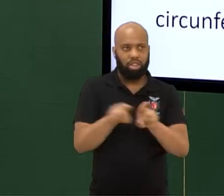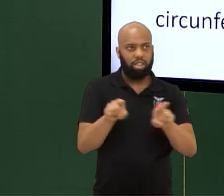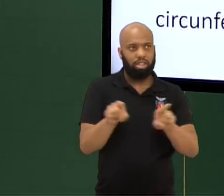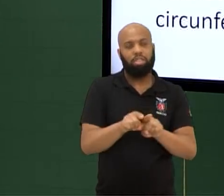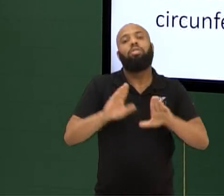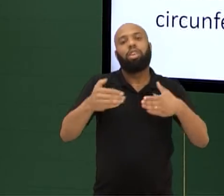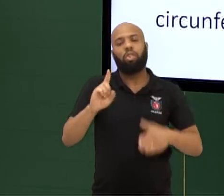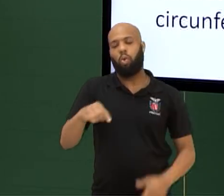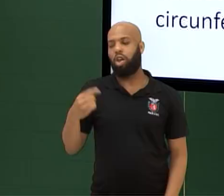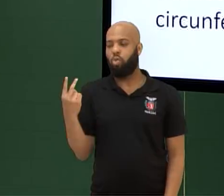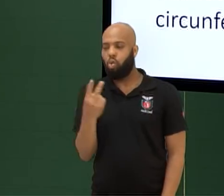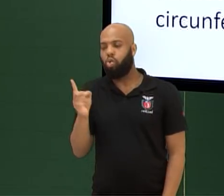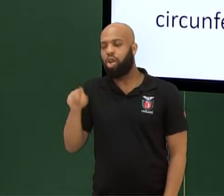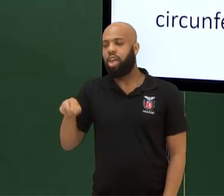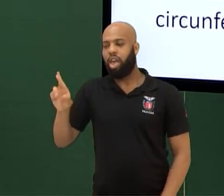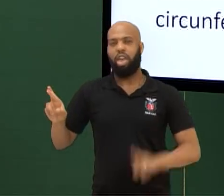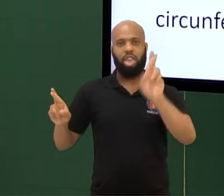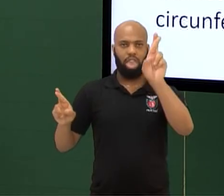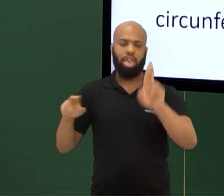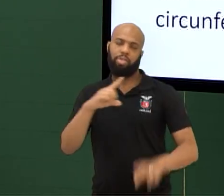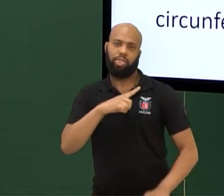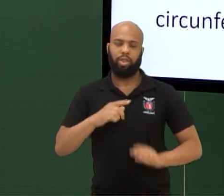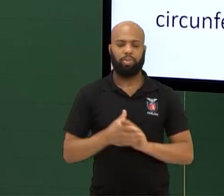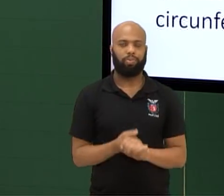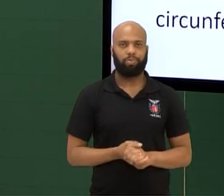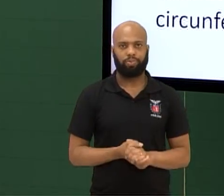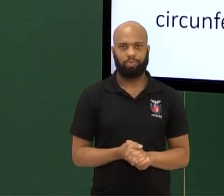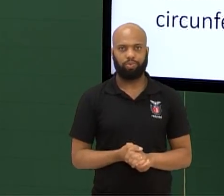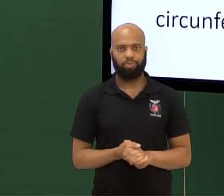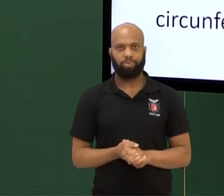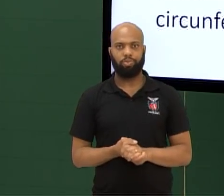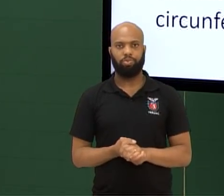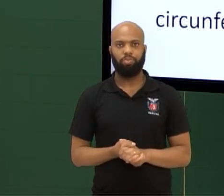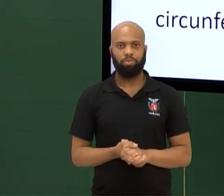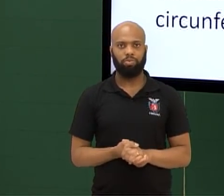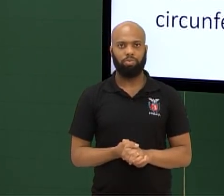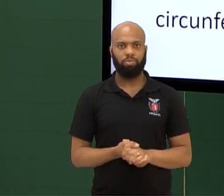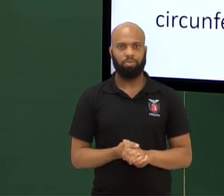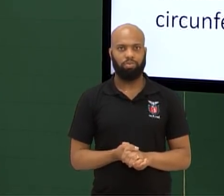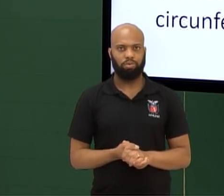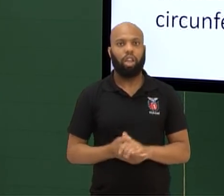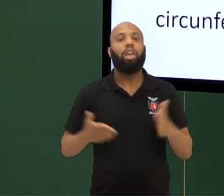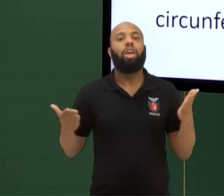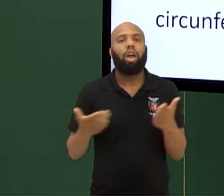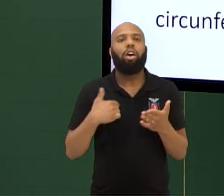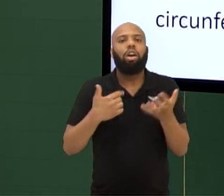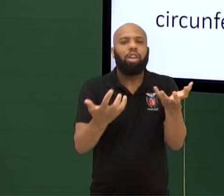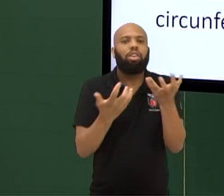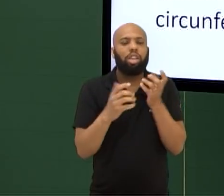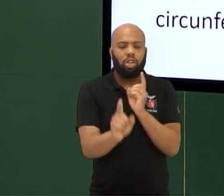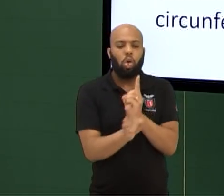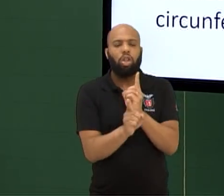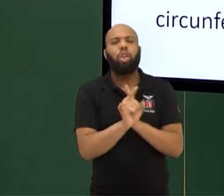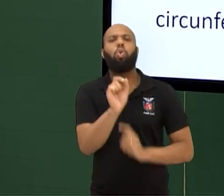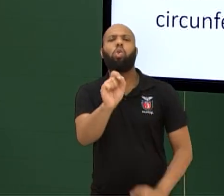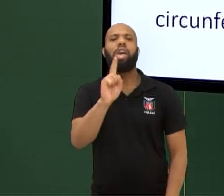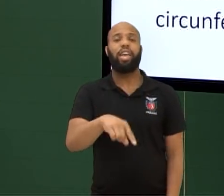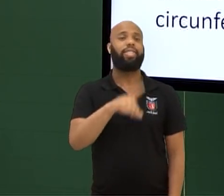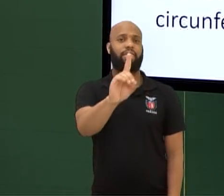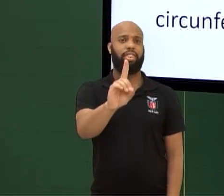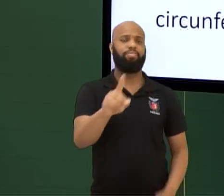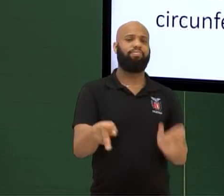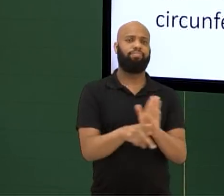né, até a extremidade da minha circunferência. Agora eu quero descobrir quem que é o diâmetro